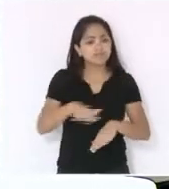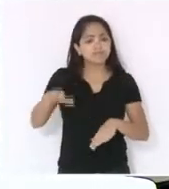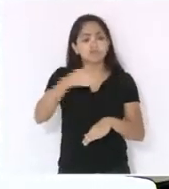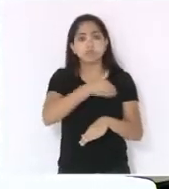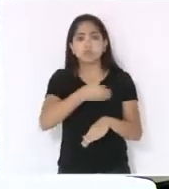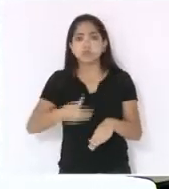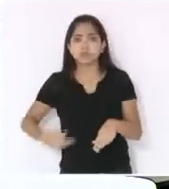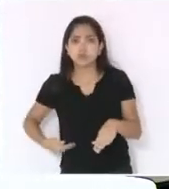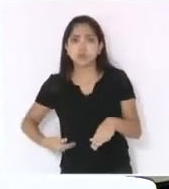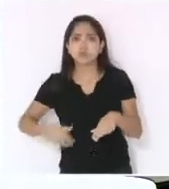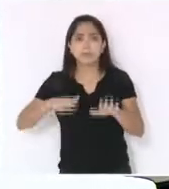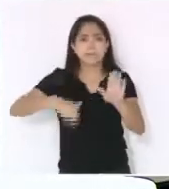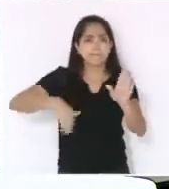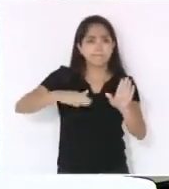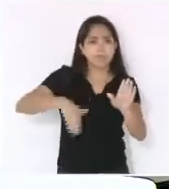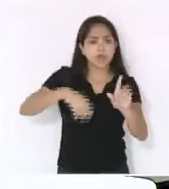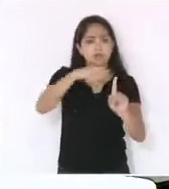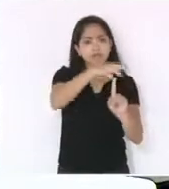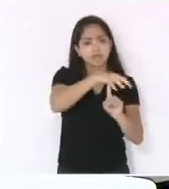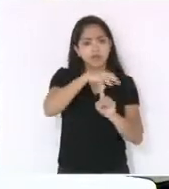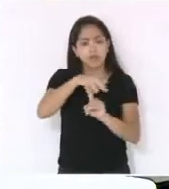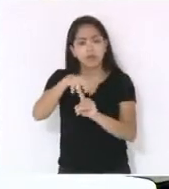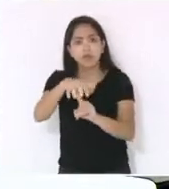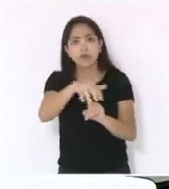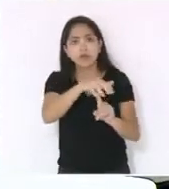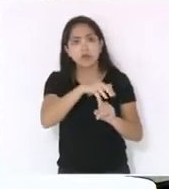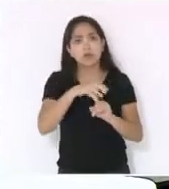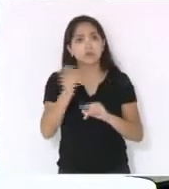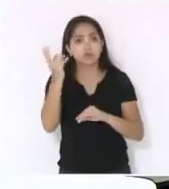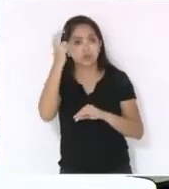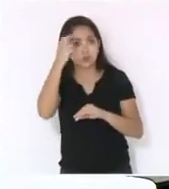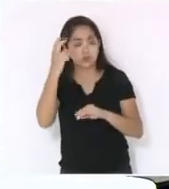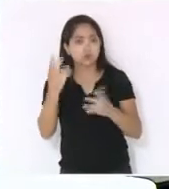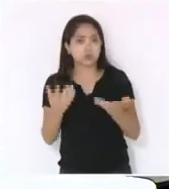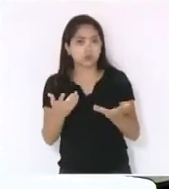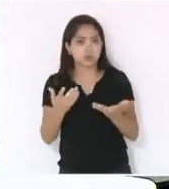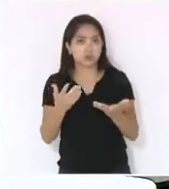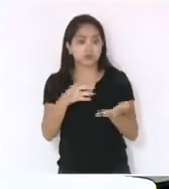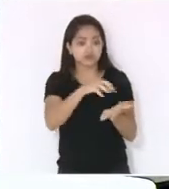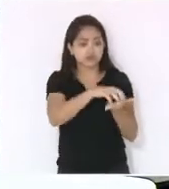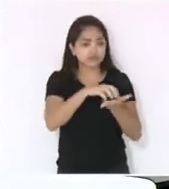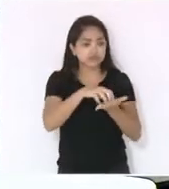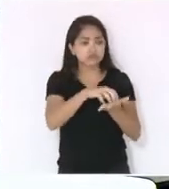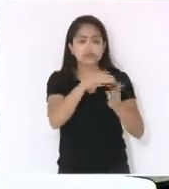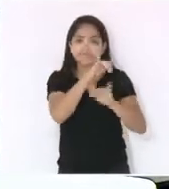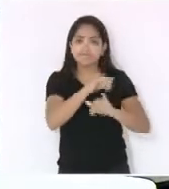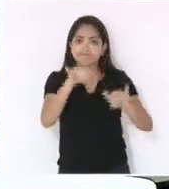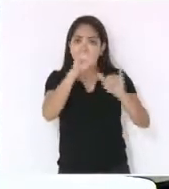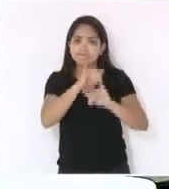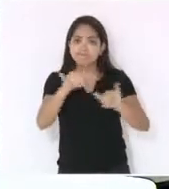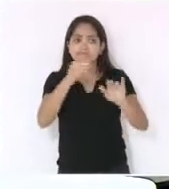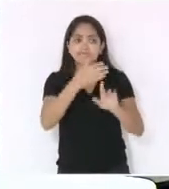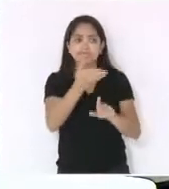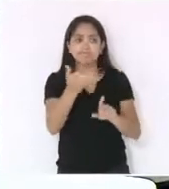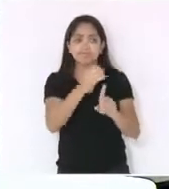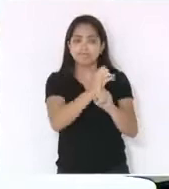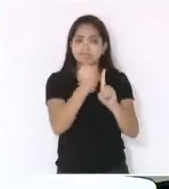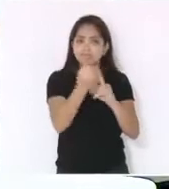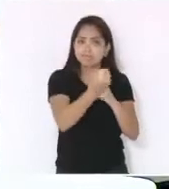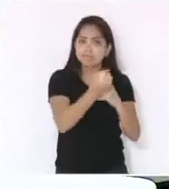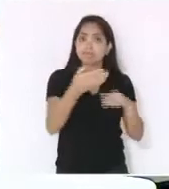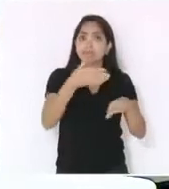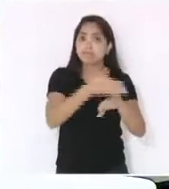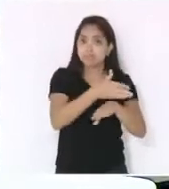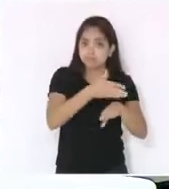parques, praias, feiras e centros culturais, levando informação à sociedade. Participamos